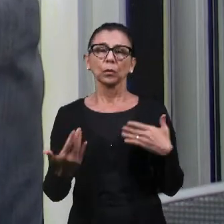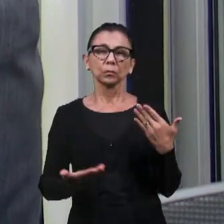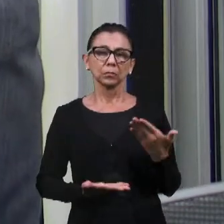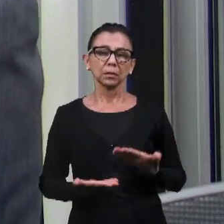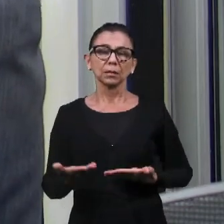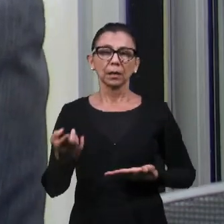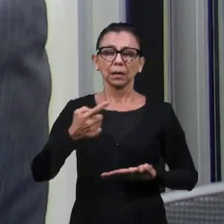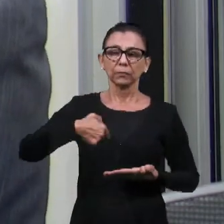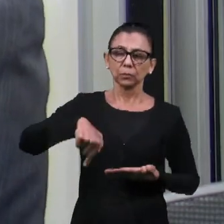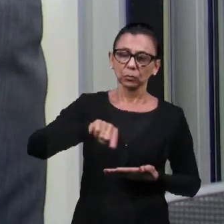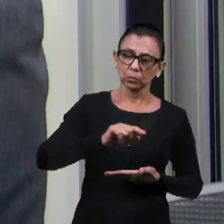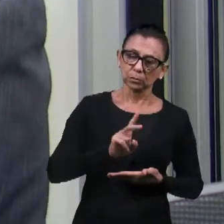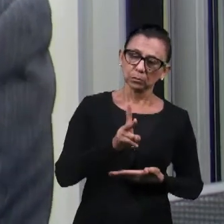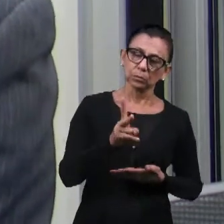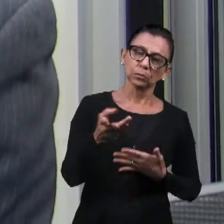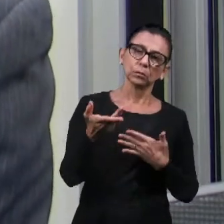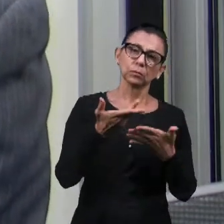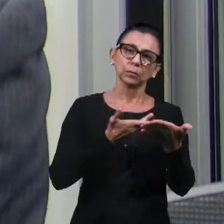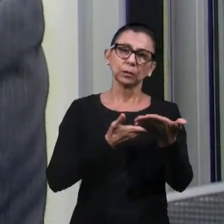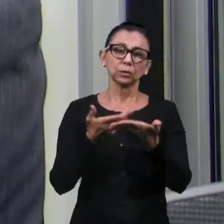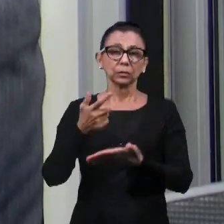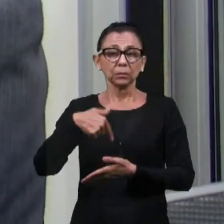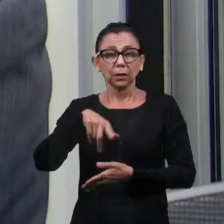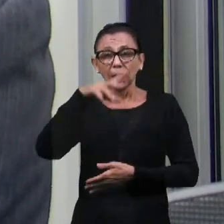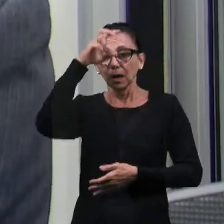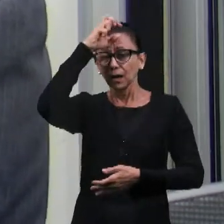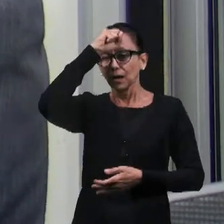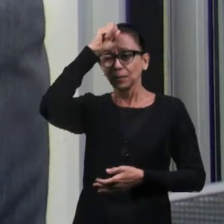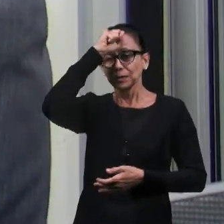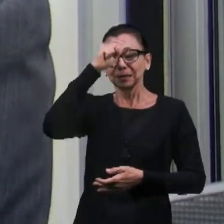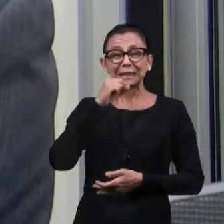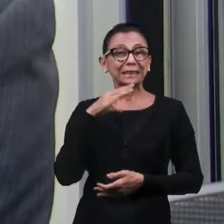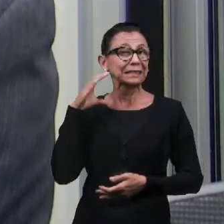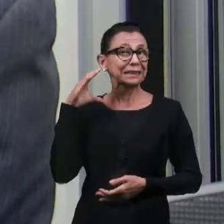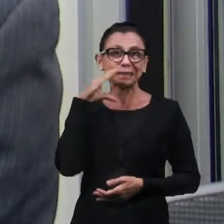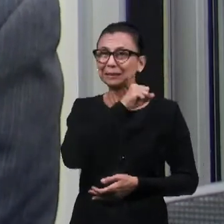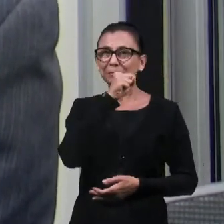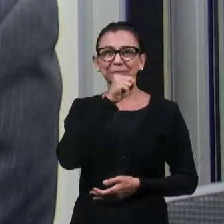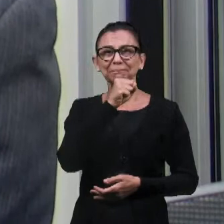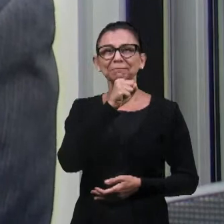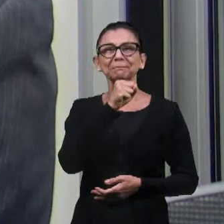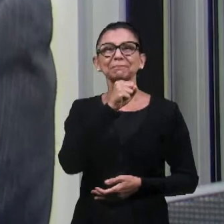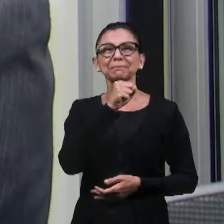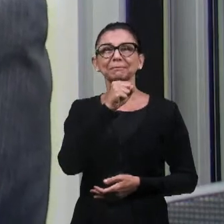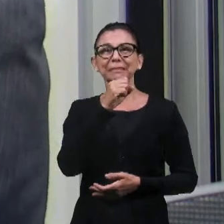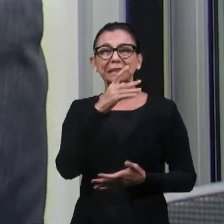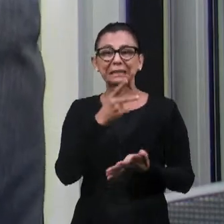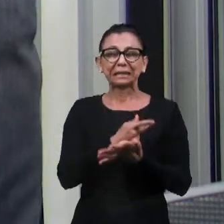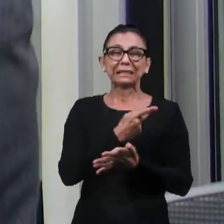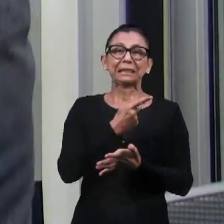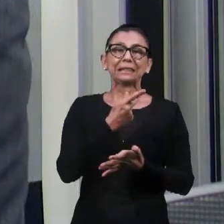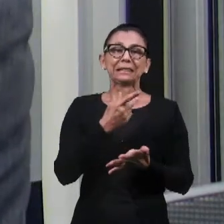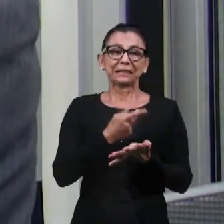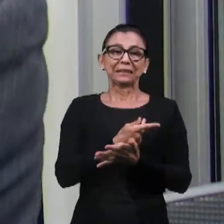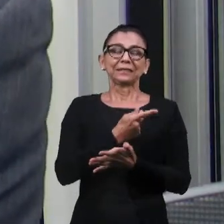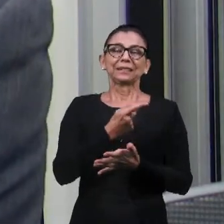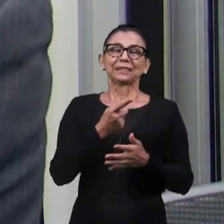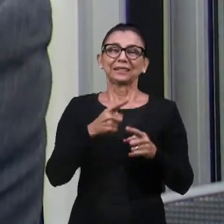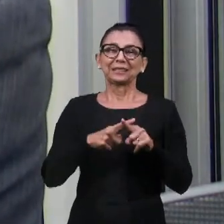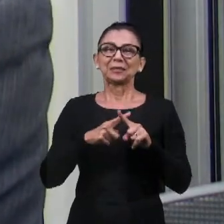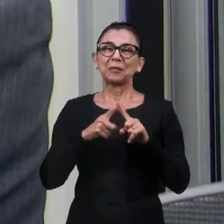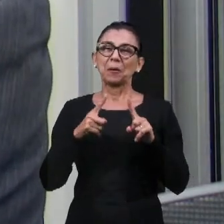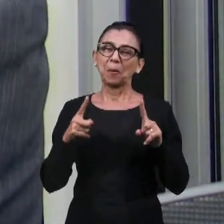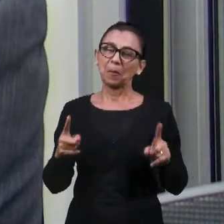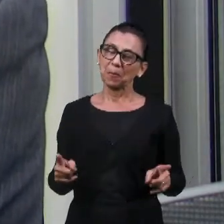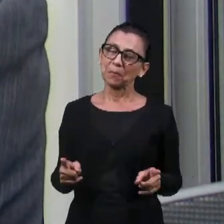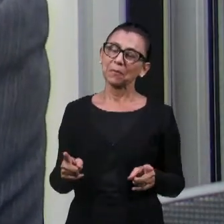igreja, e tivemos que aprender de uma forma muito rápida, errando um pouco, mas a ovelha